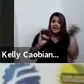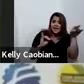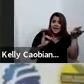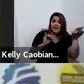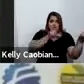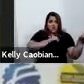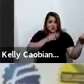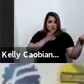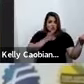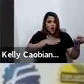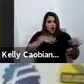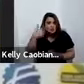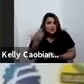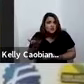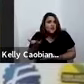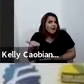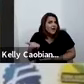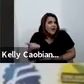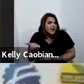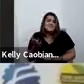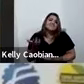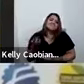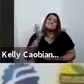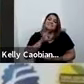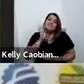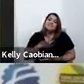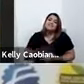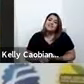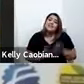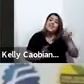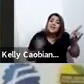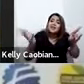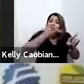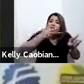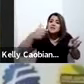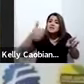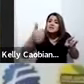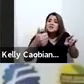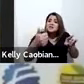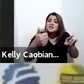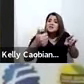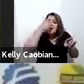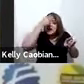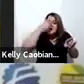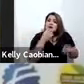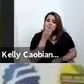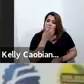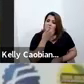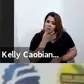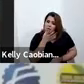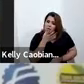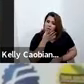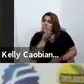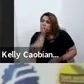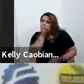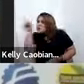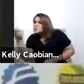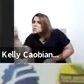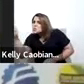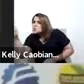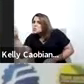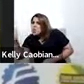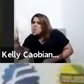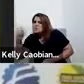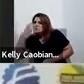né, metalúrgicos. Ele tem uma cara de boa pessoa, enquanto que aquele outro advogado, ele parece tão malvado. Eu